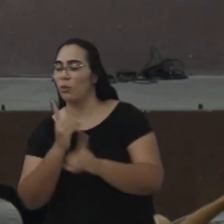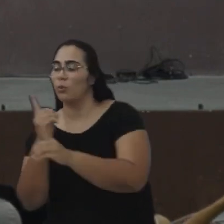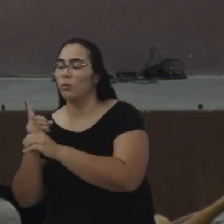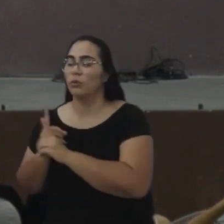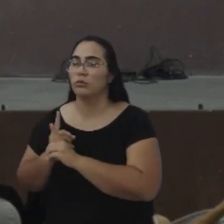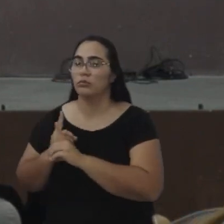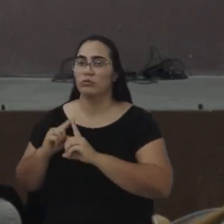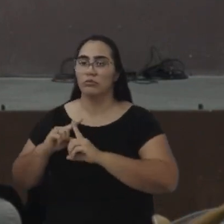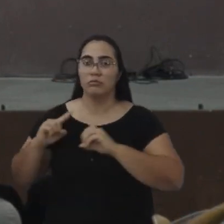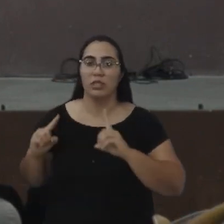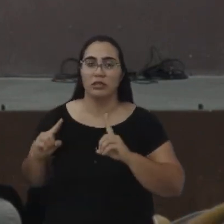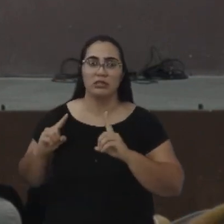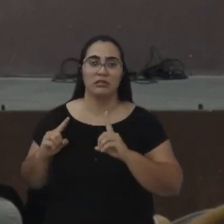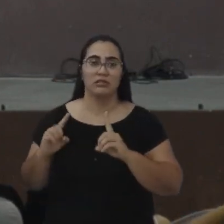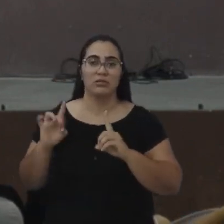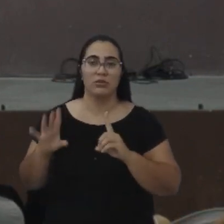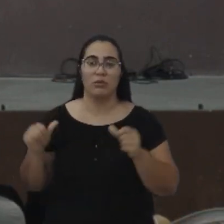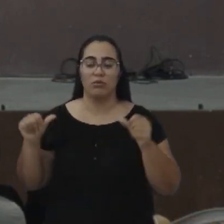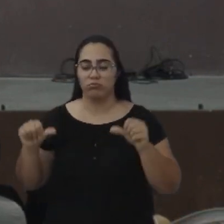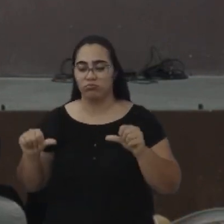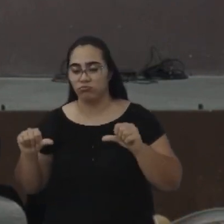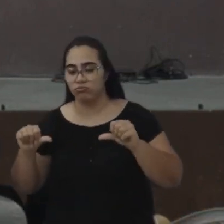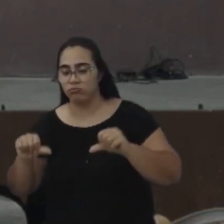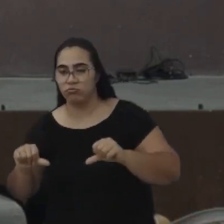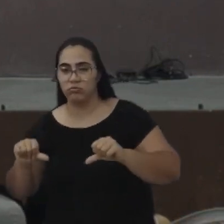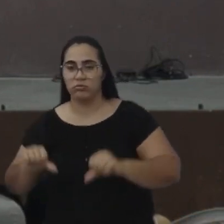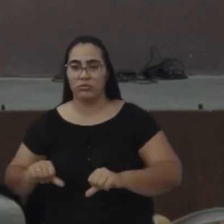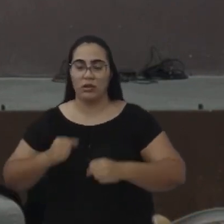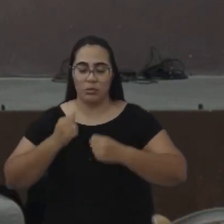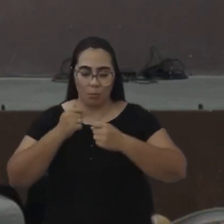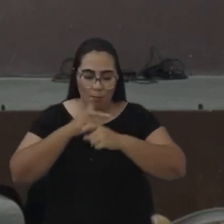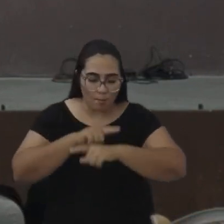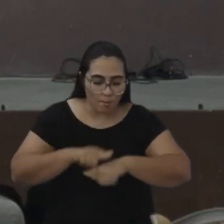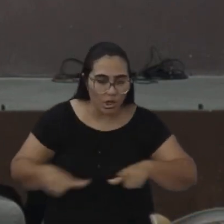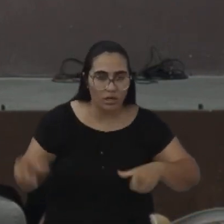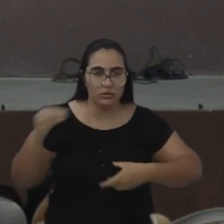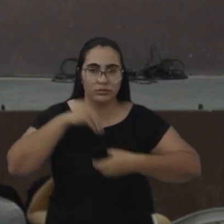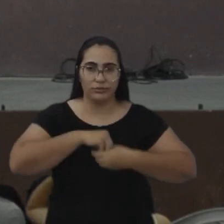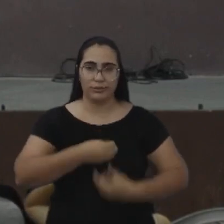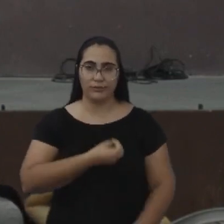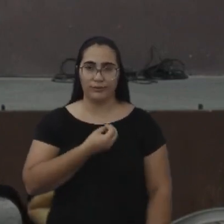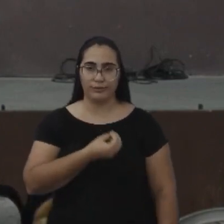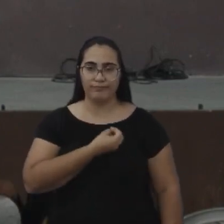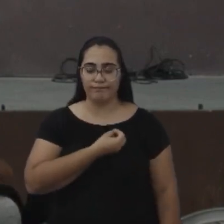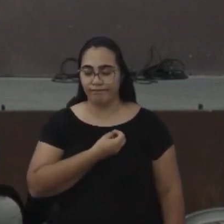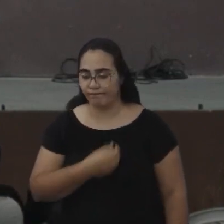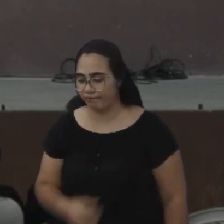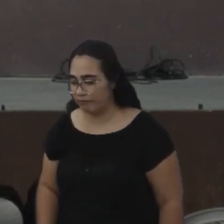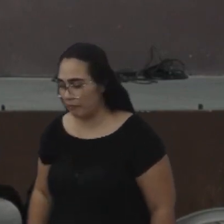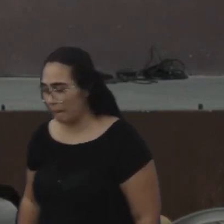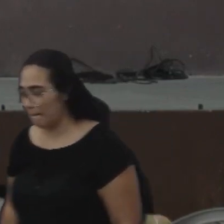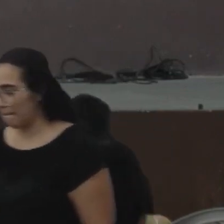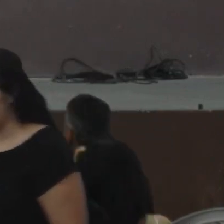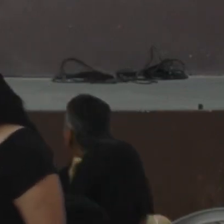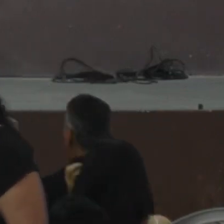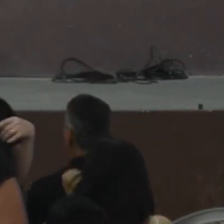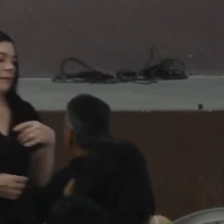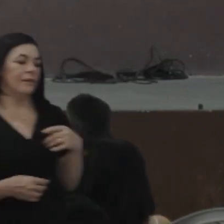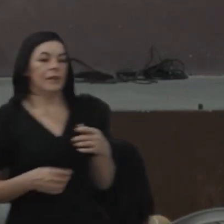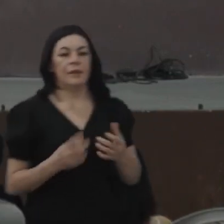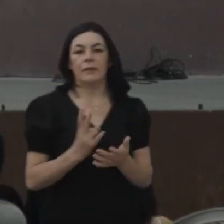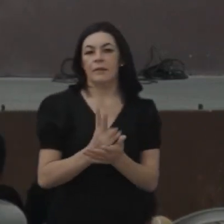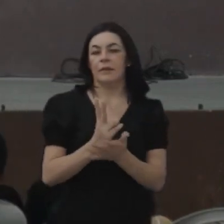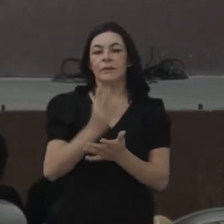eles cada vez mais se entregam a apenas um vazio. Que busca outro vazio. Que